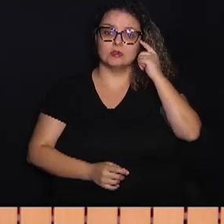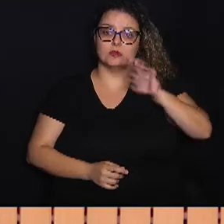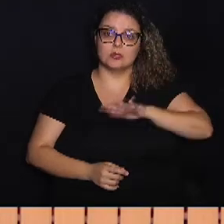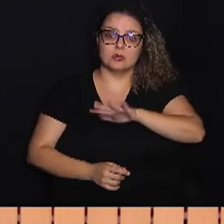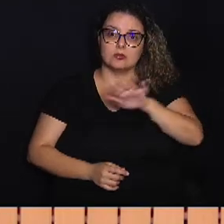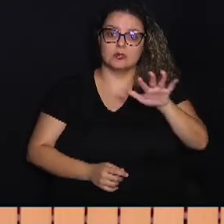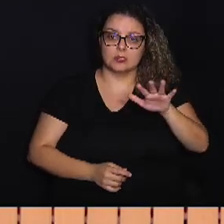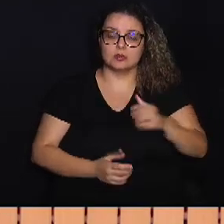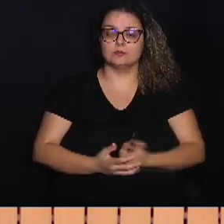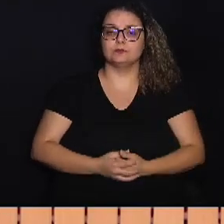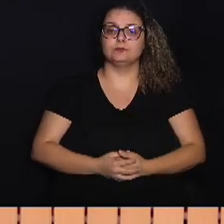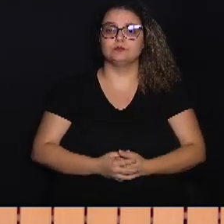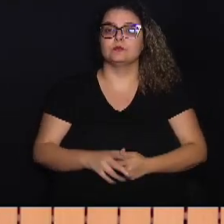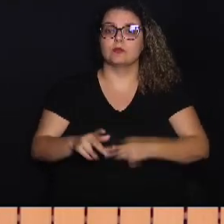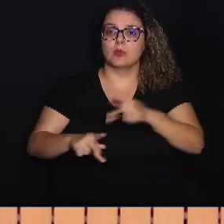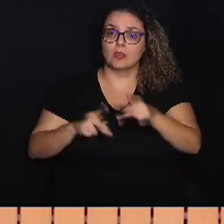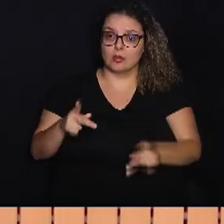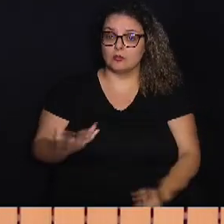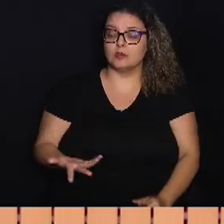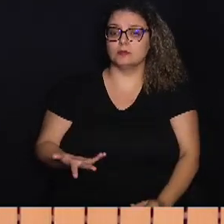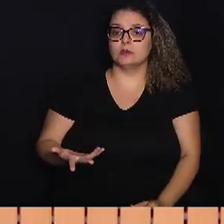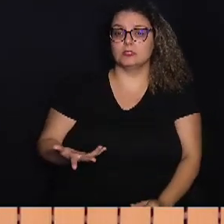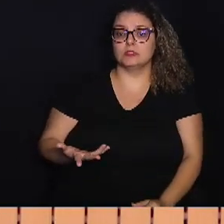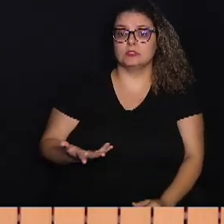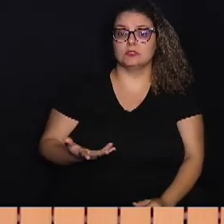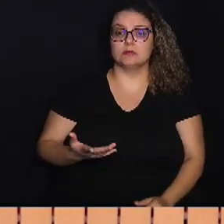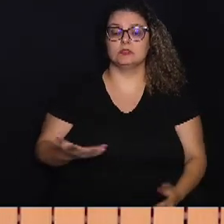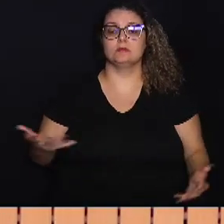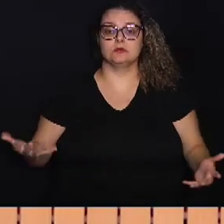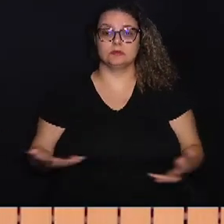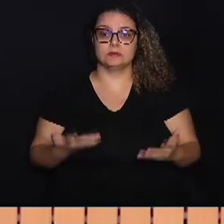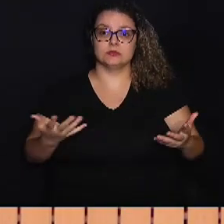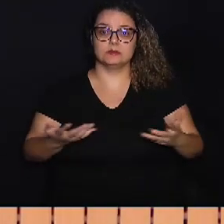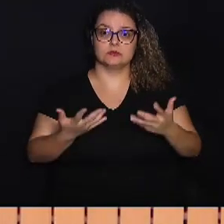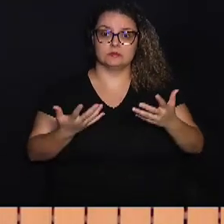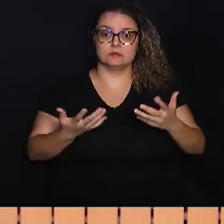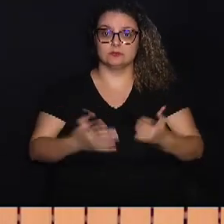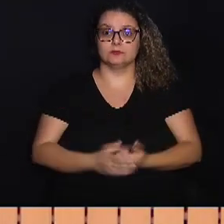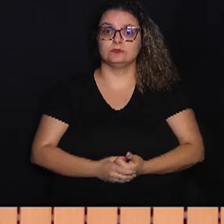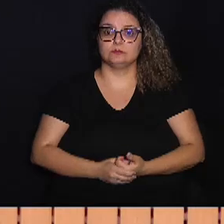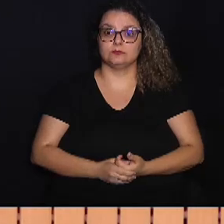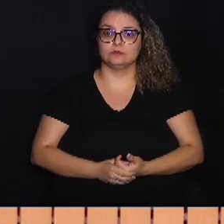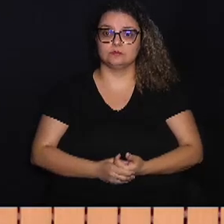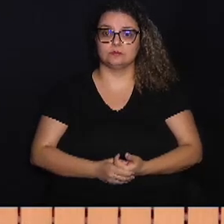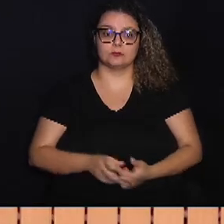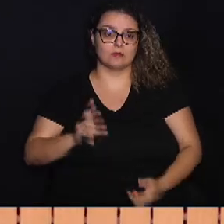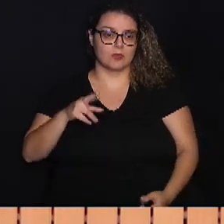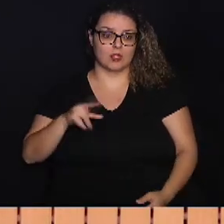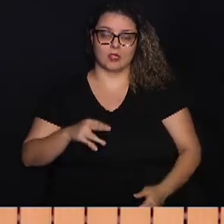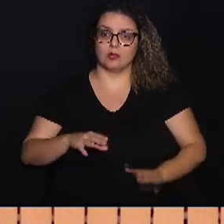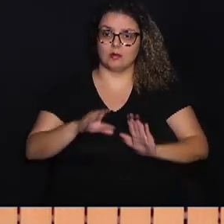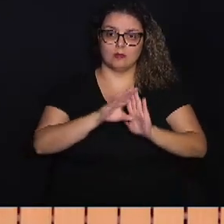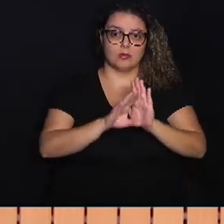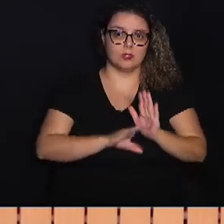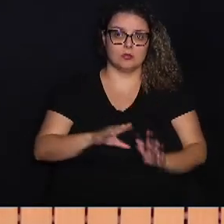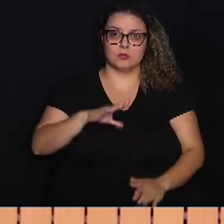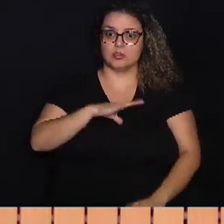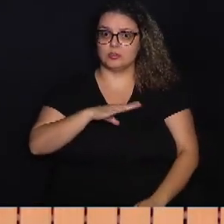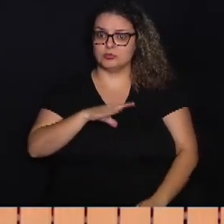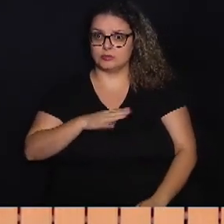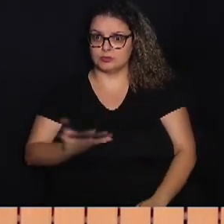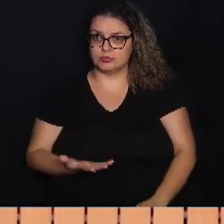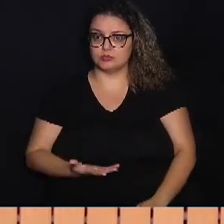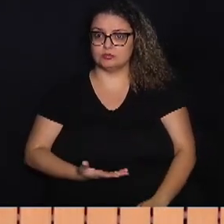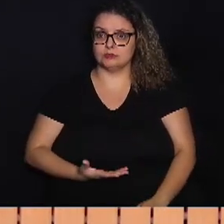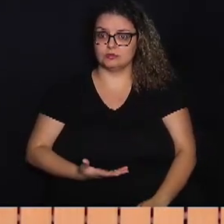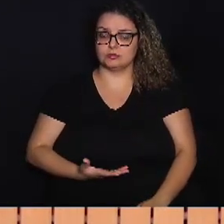população possa ser incentivada seja através de um programa Municipal que vá